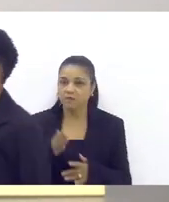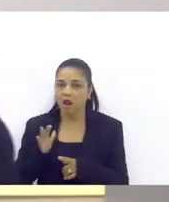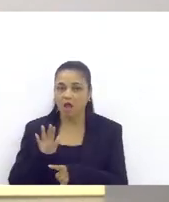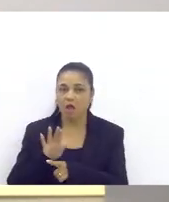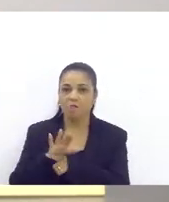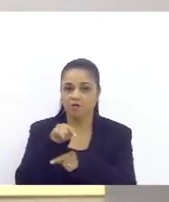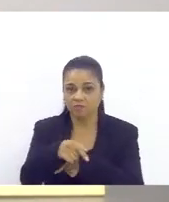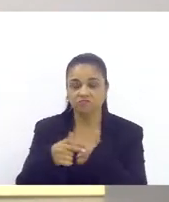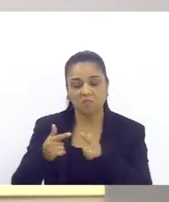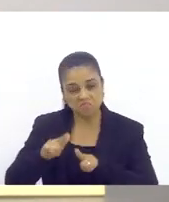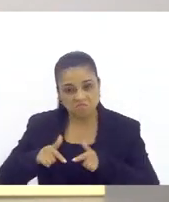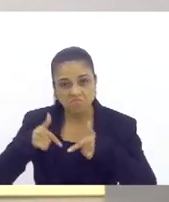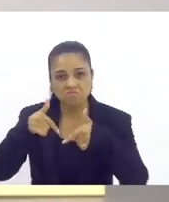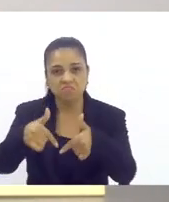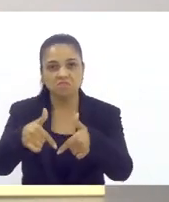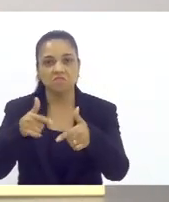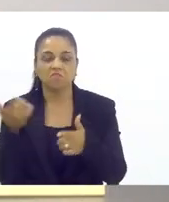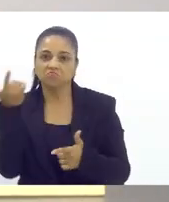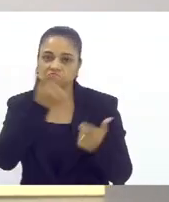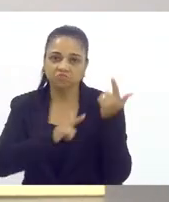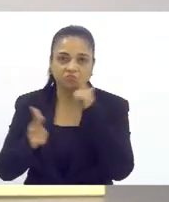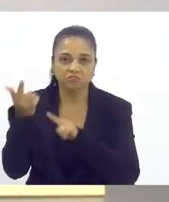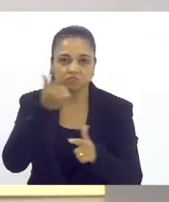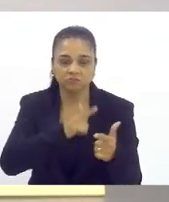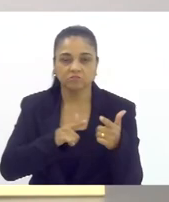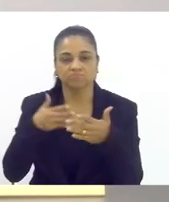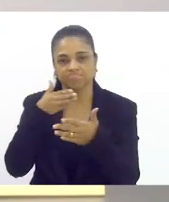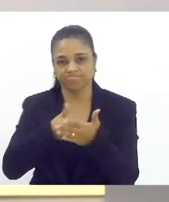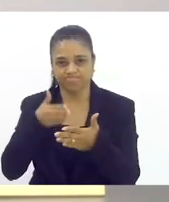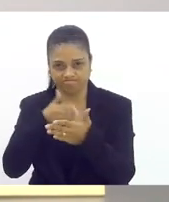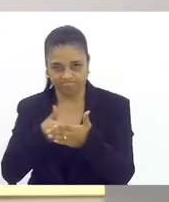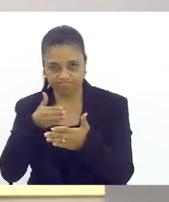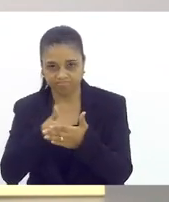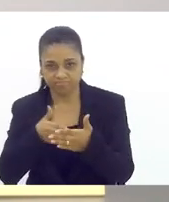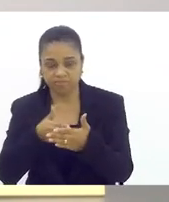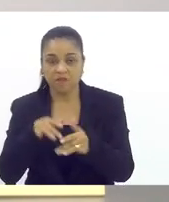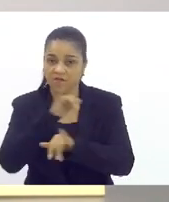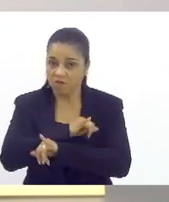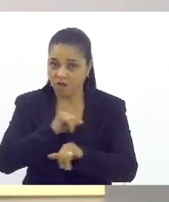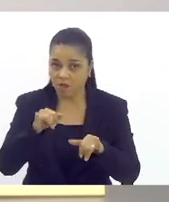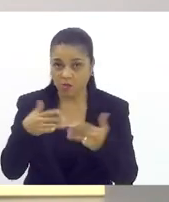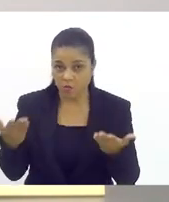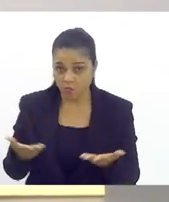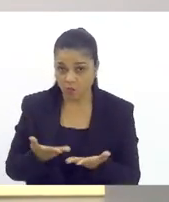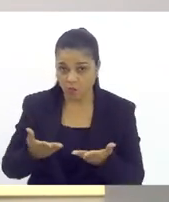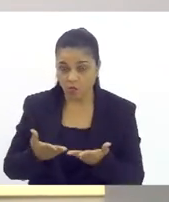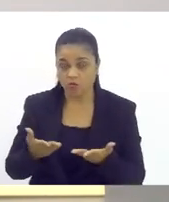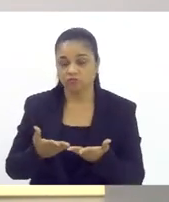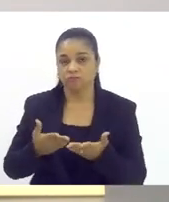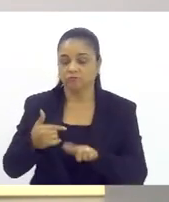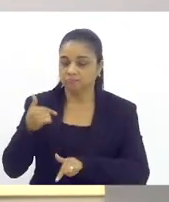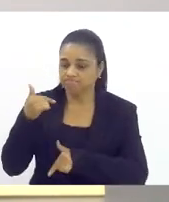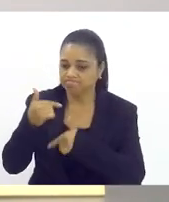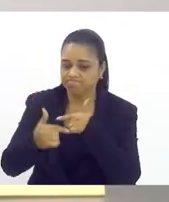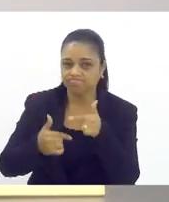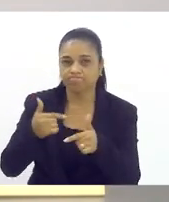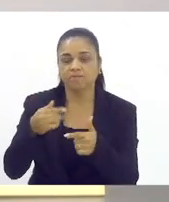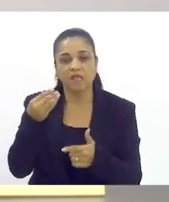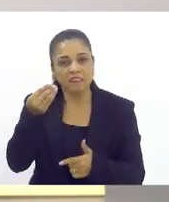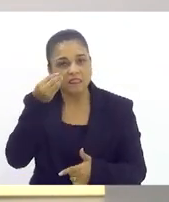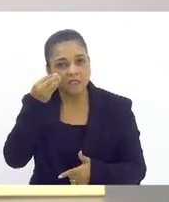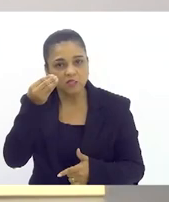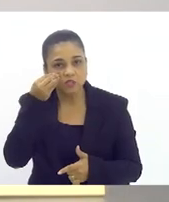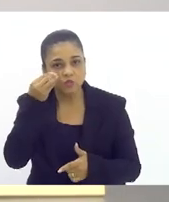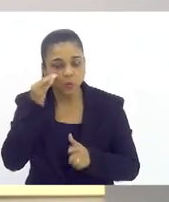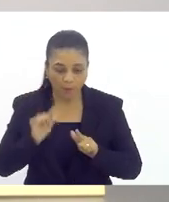frente que a gente tem trabalhado para conseguir superar essas gargalos então dizer que hoje a gente amadureceu hoje a gente testou